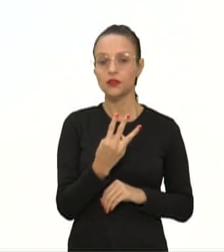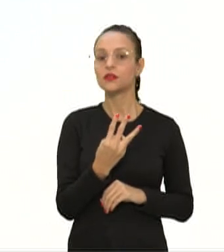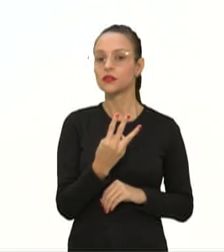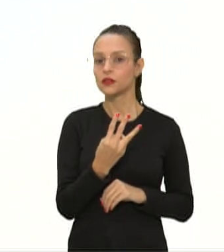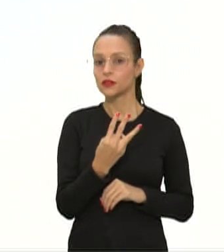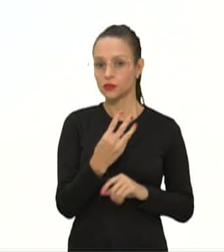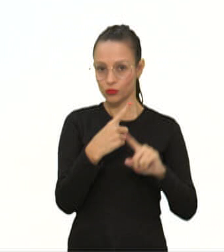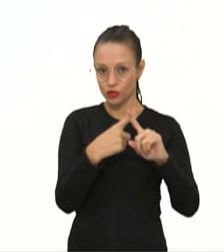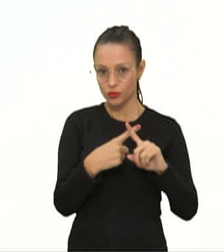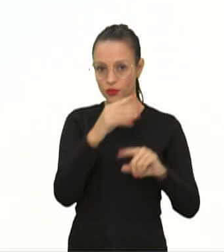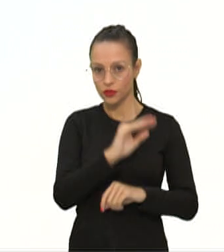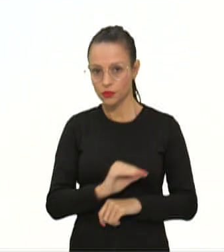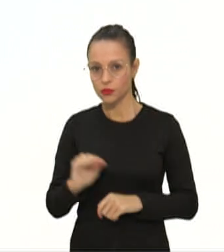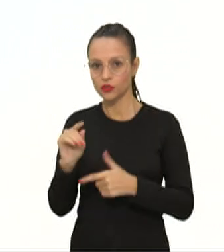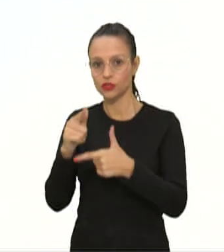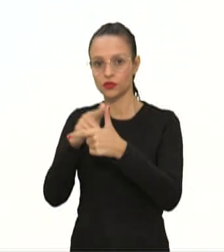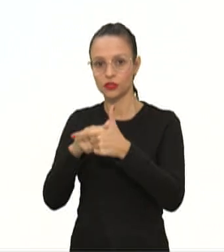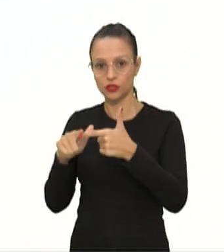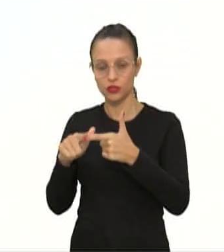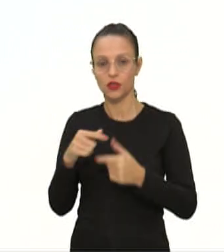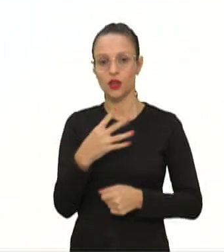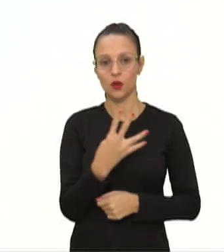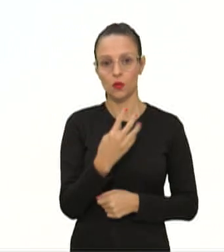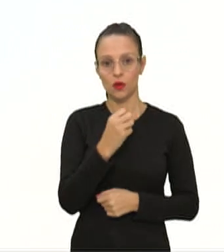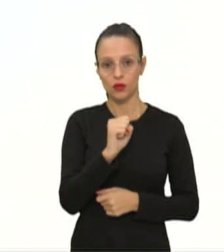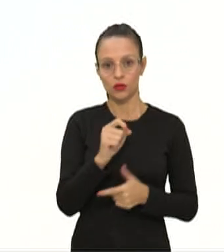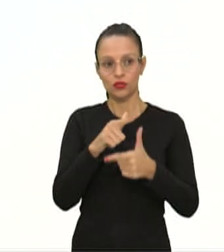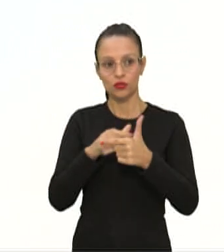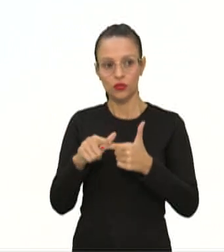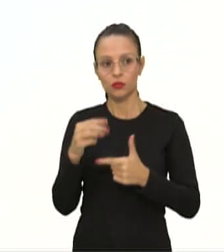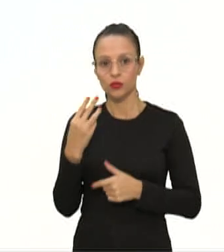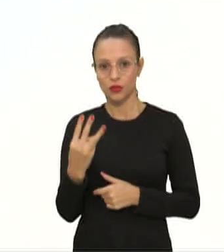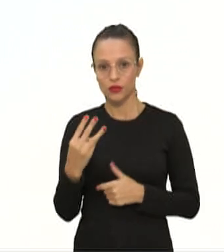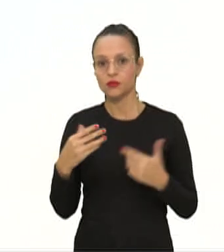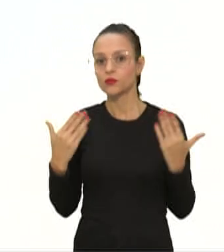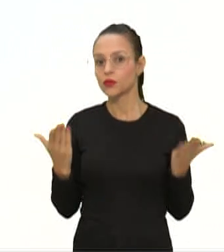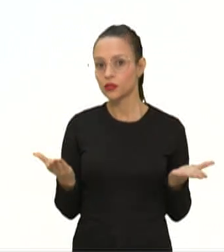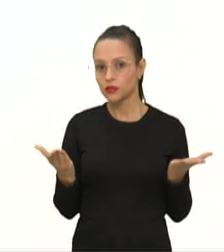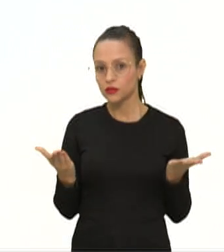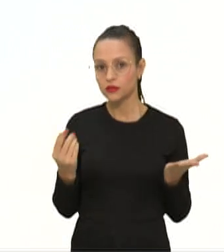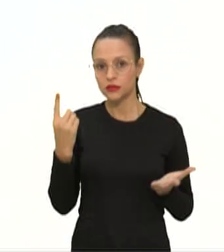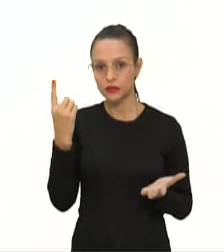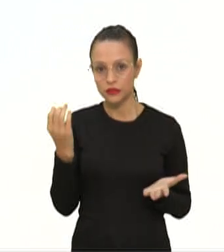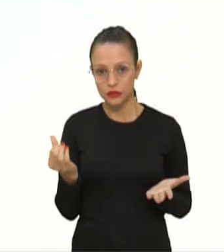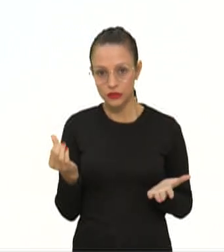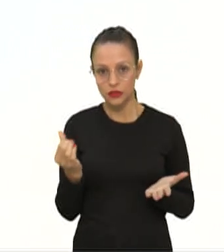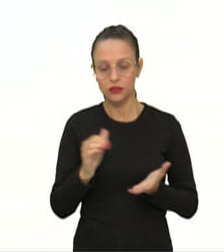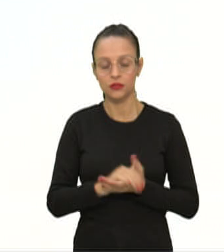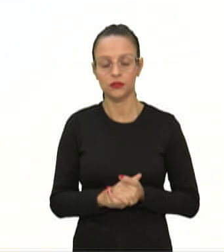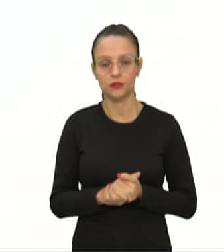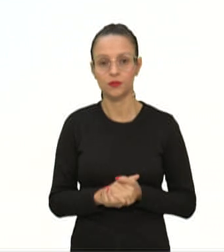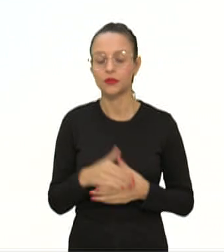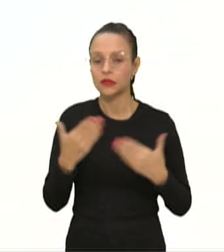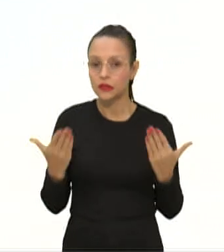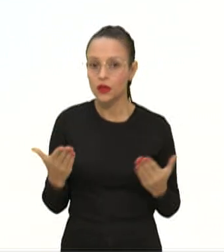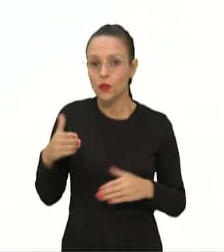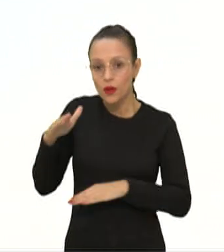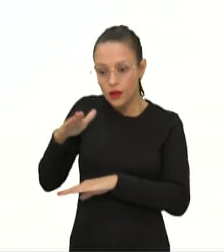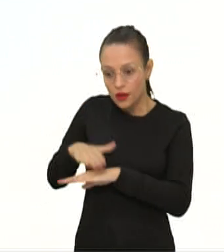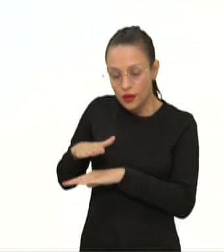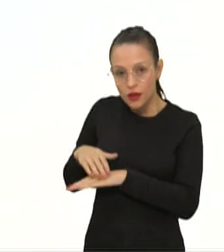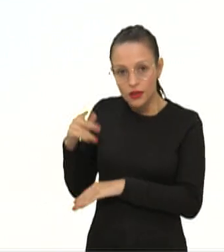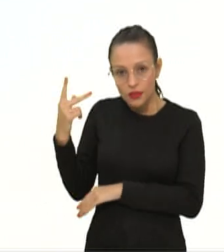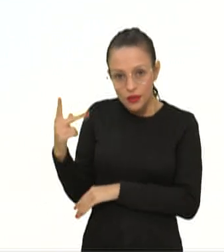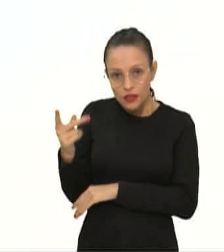como? Dividindo. Então, 48 dividido por 3 vai ficar quanto? Vai ficar 16. Então, a mesada do Paulo